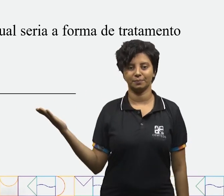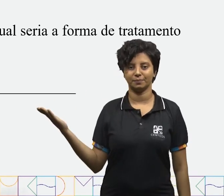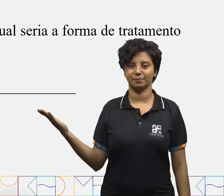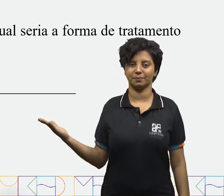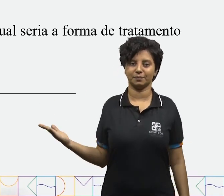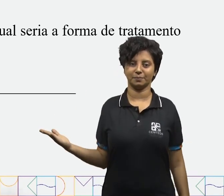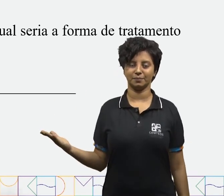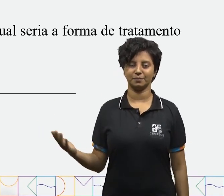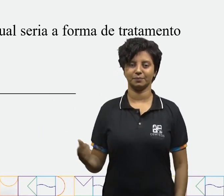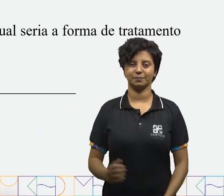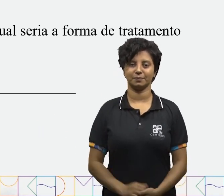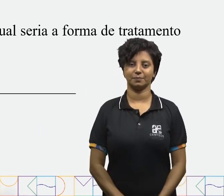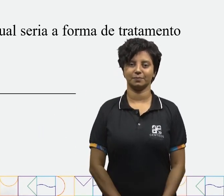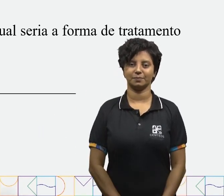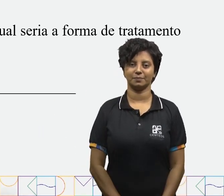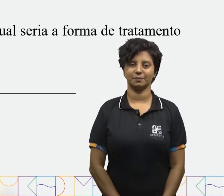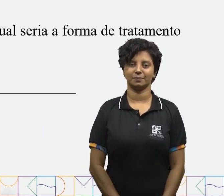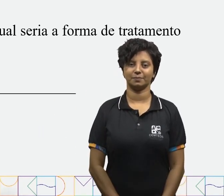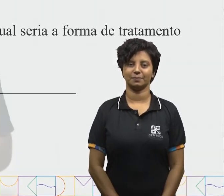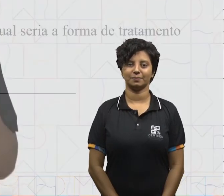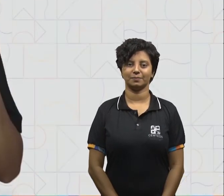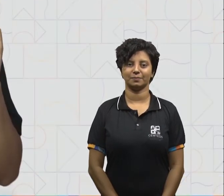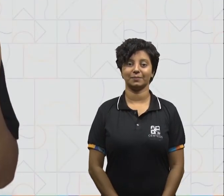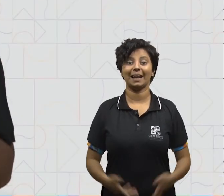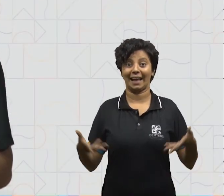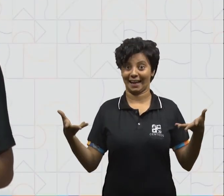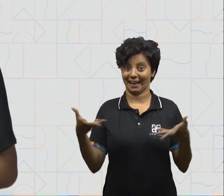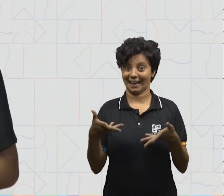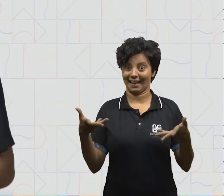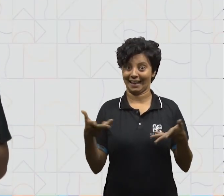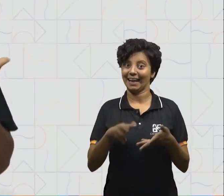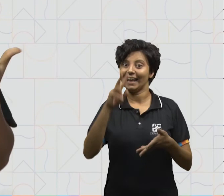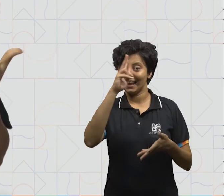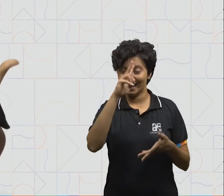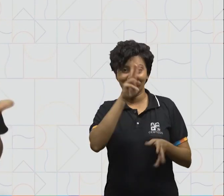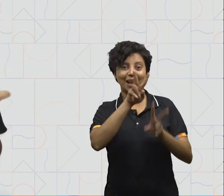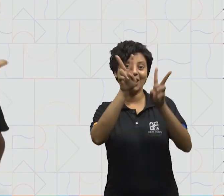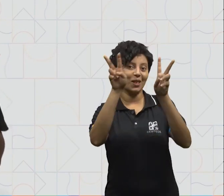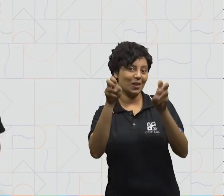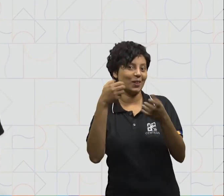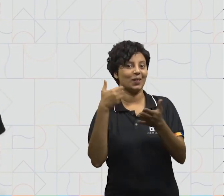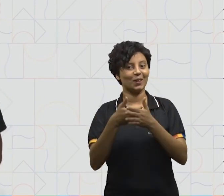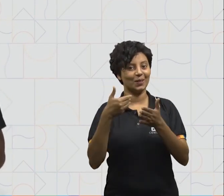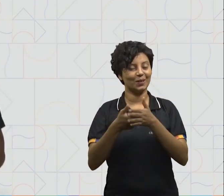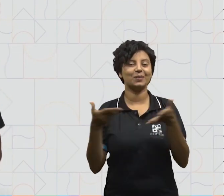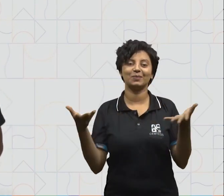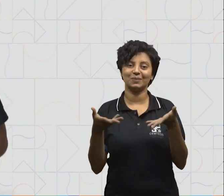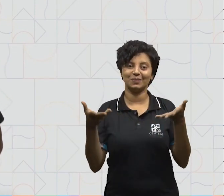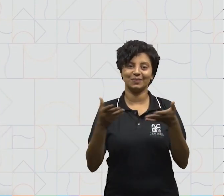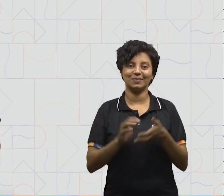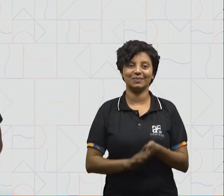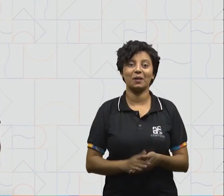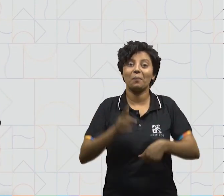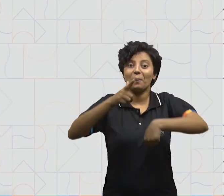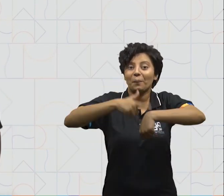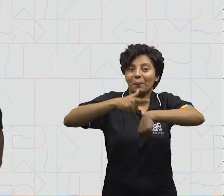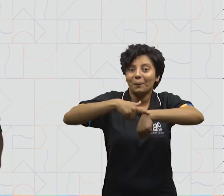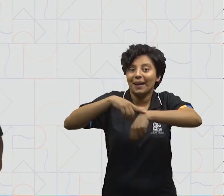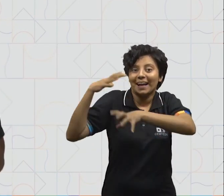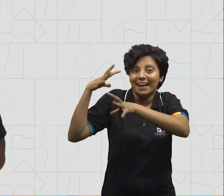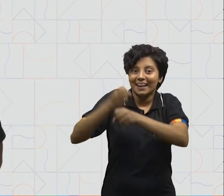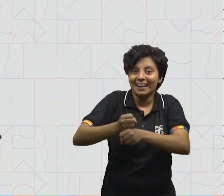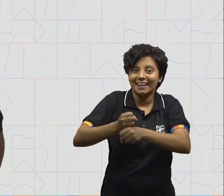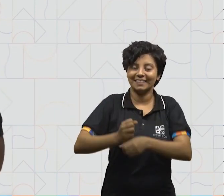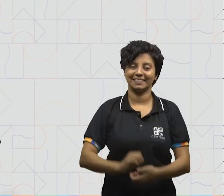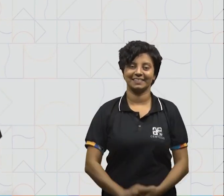a forma de tratamento ideal seria você. Agora, vamos lembrar um pouco do que vimos na aula de hoje.